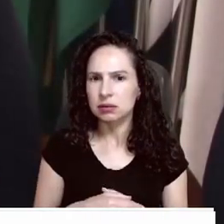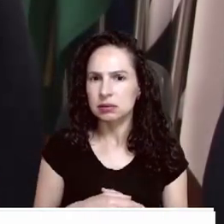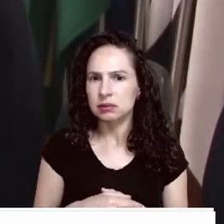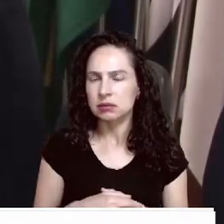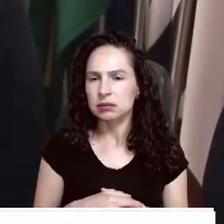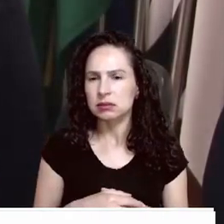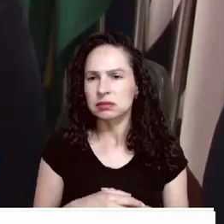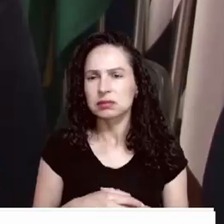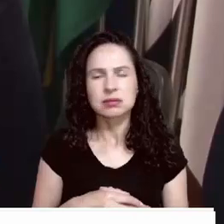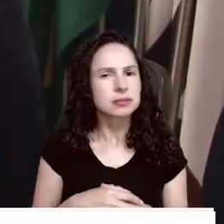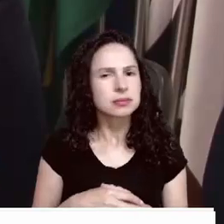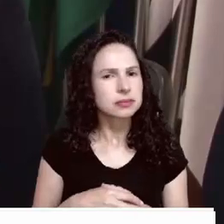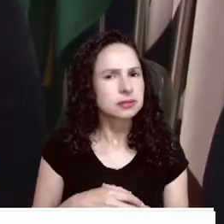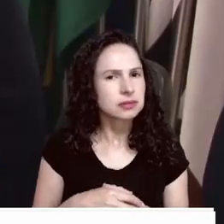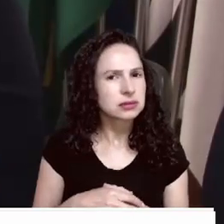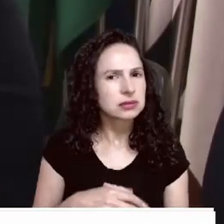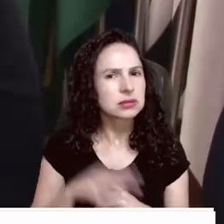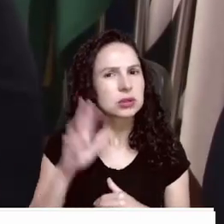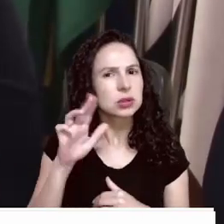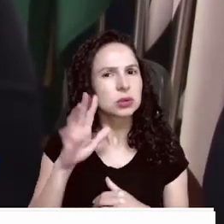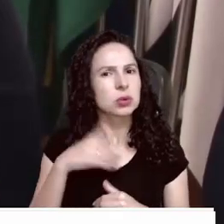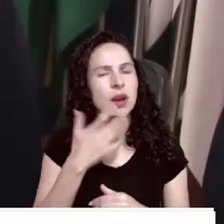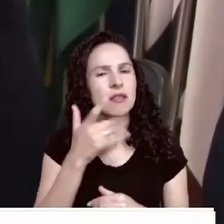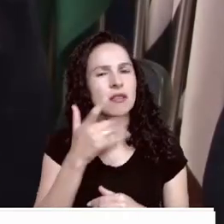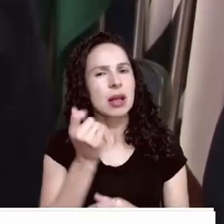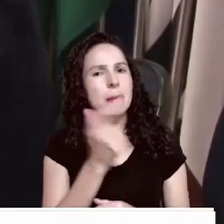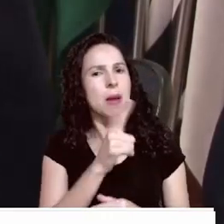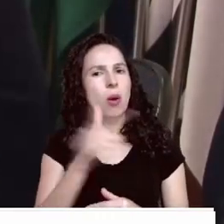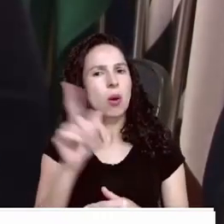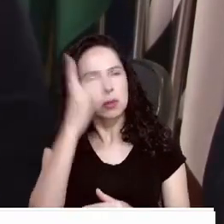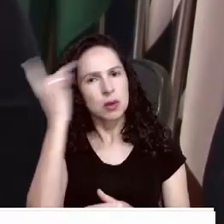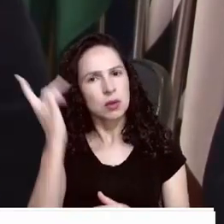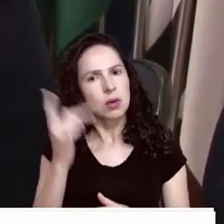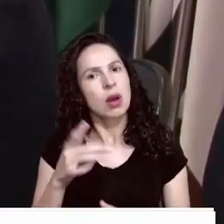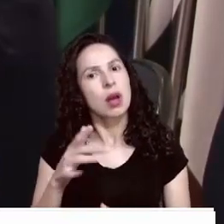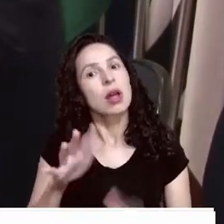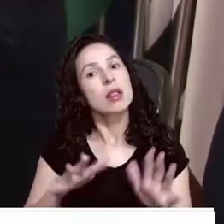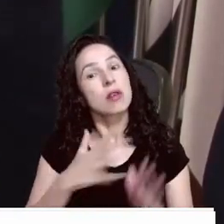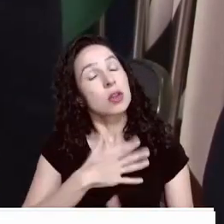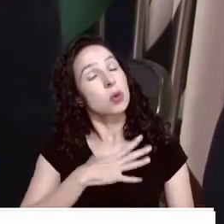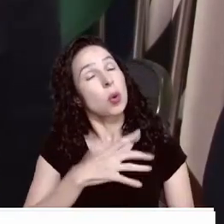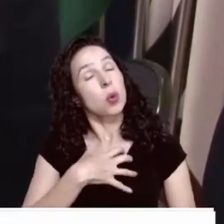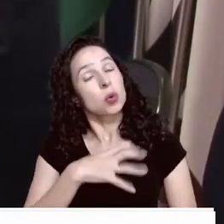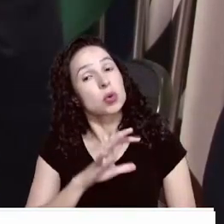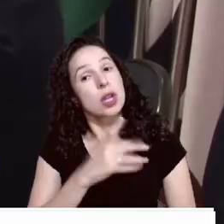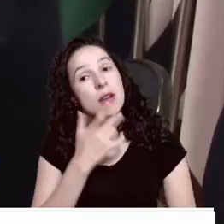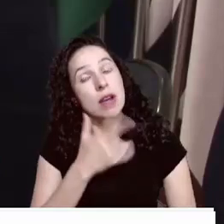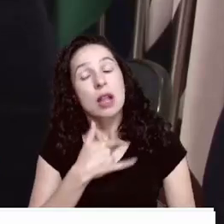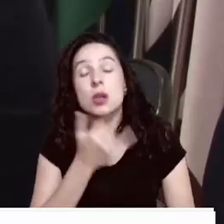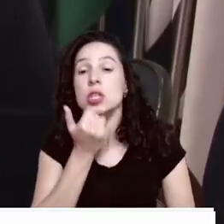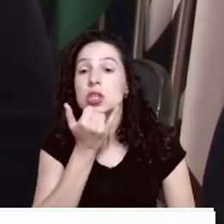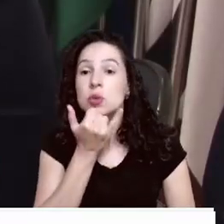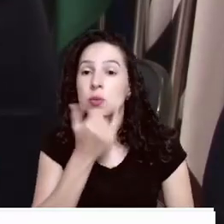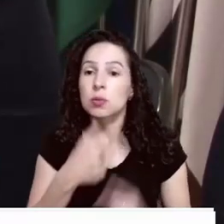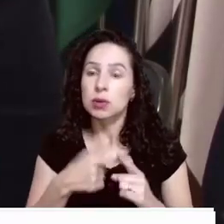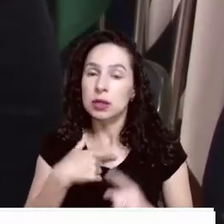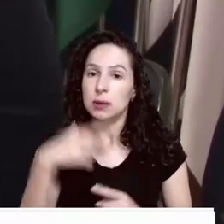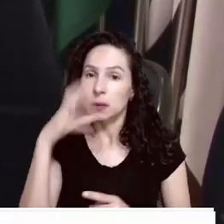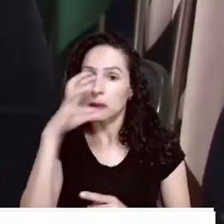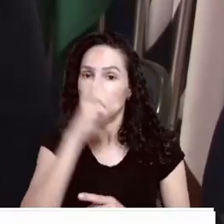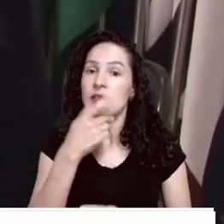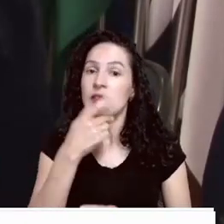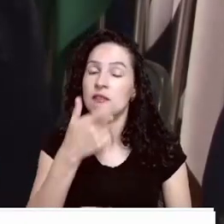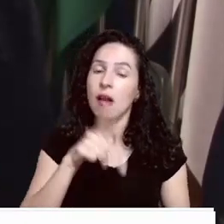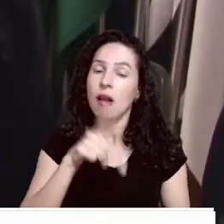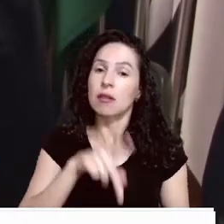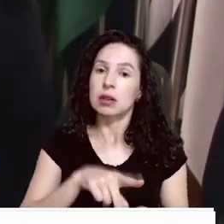ninguém pelas costas. Talvez não goste da forma que eu falo. Aí sinto muito, porque eu aprendi assim. Fala a verdade, olha